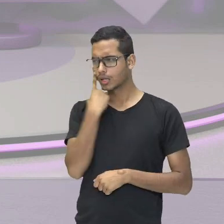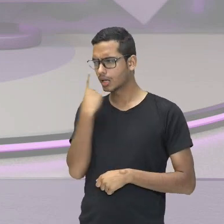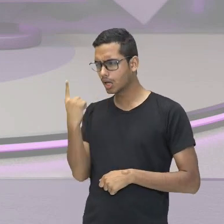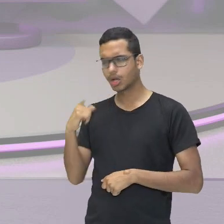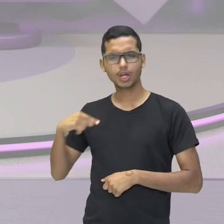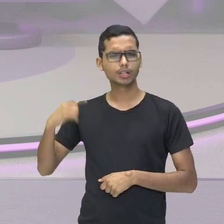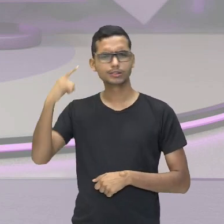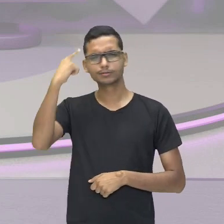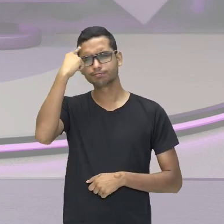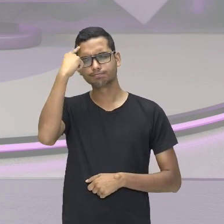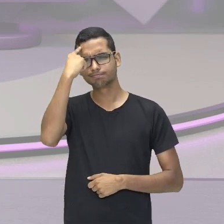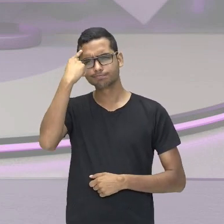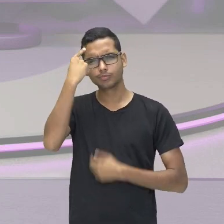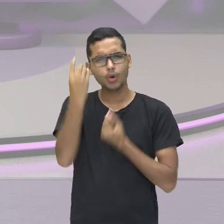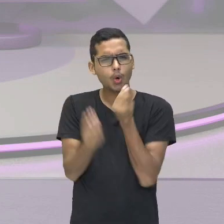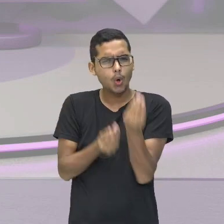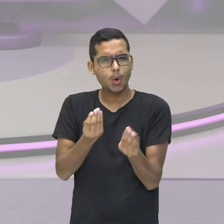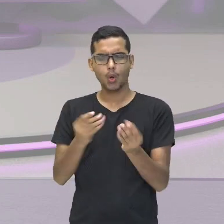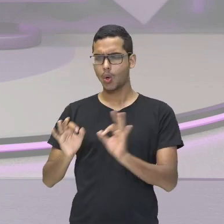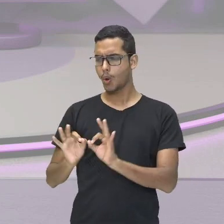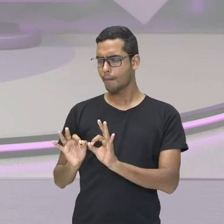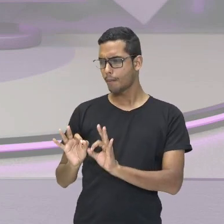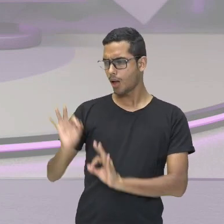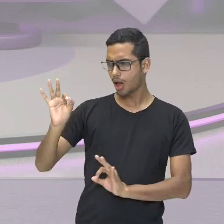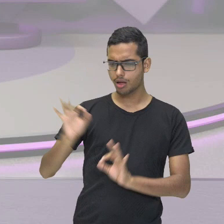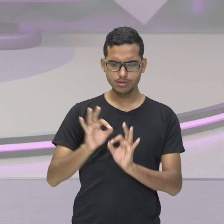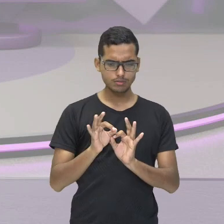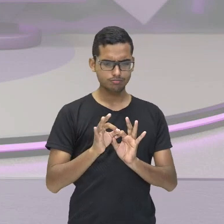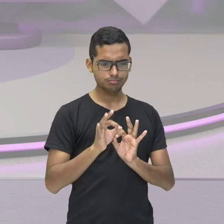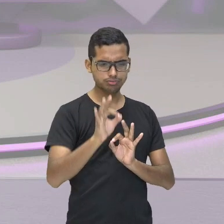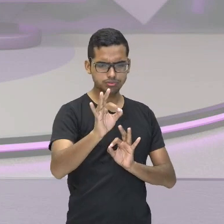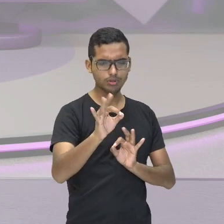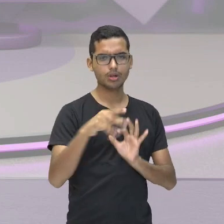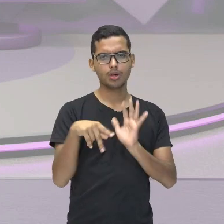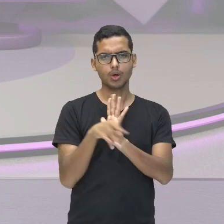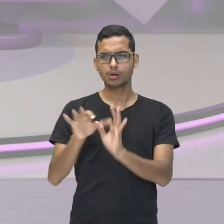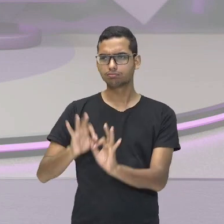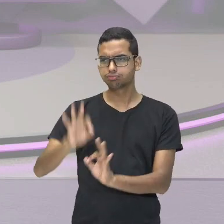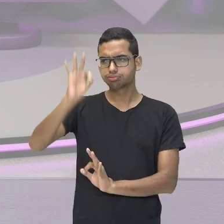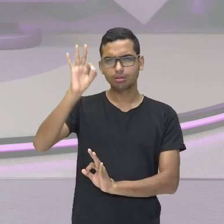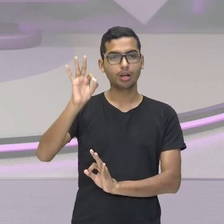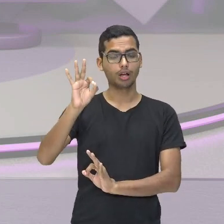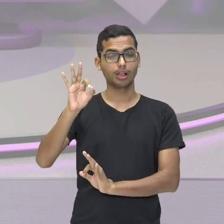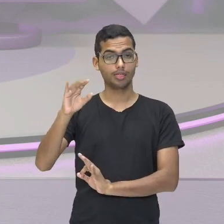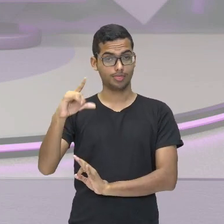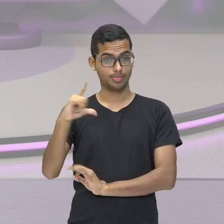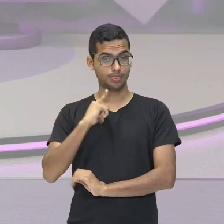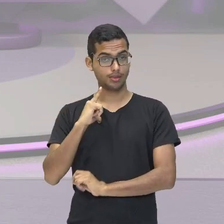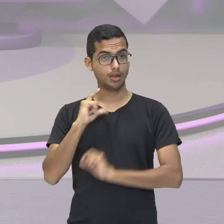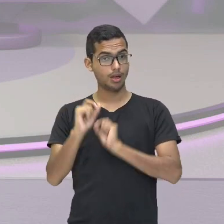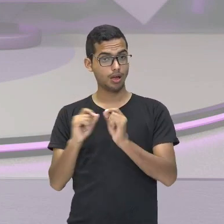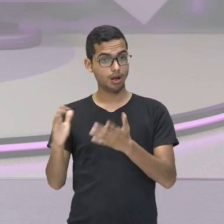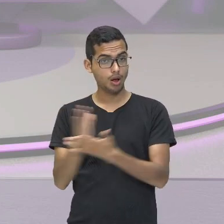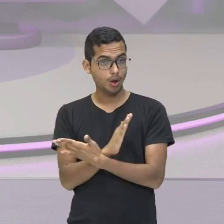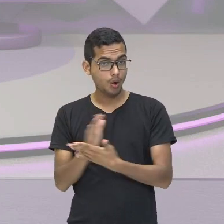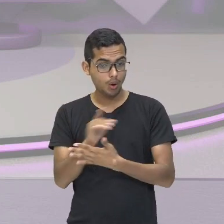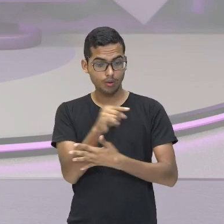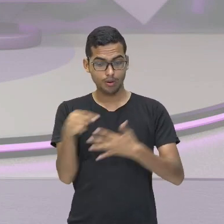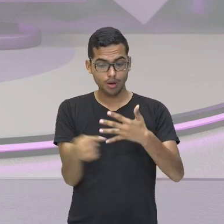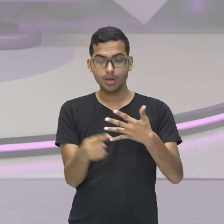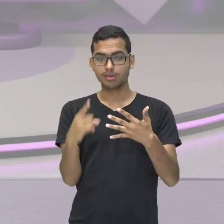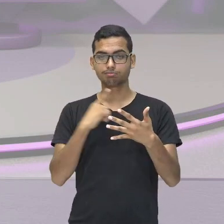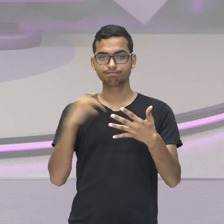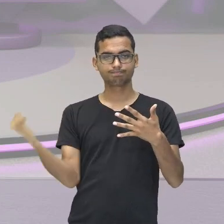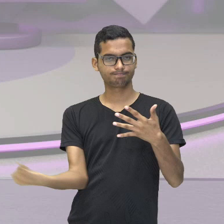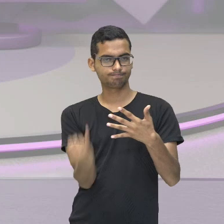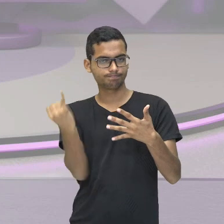né, a distância de alguns elementos, elas têm ali um sentido, né, em alguns momentos ela passa a ser importante,